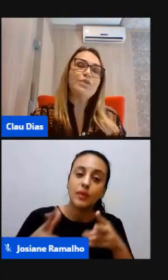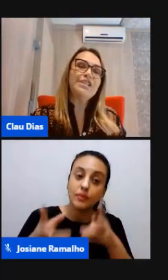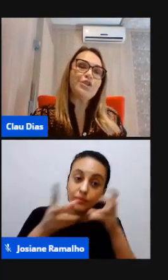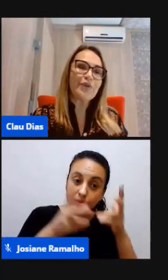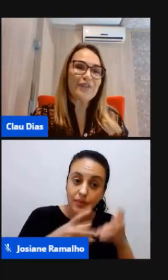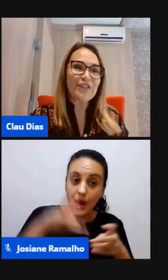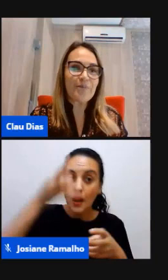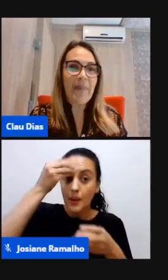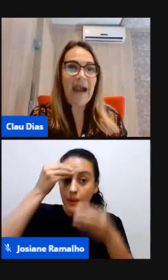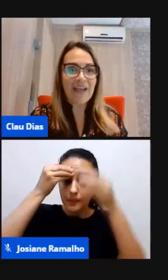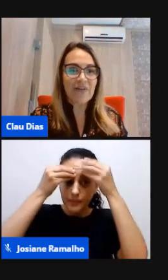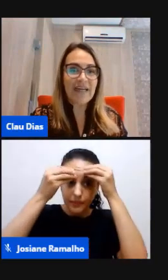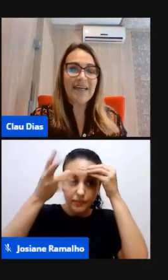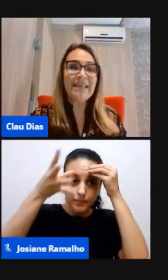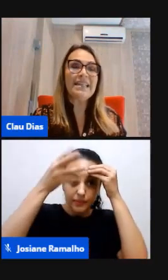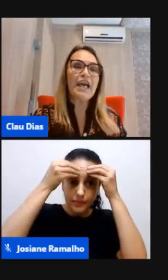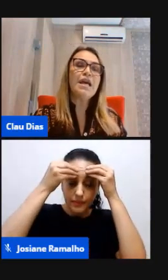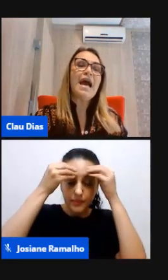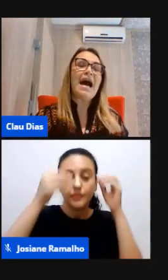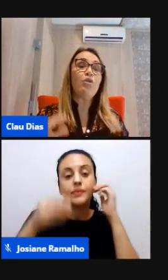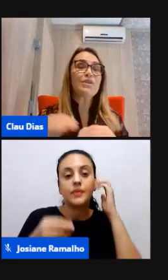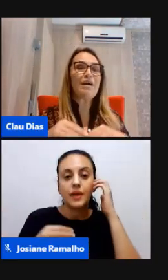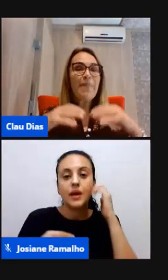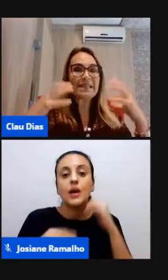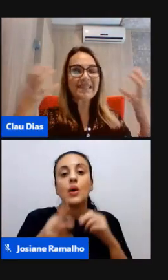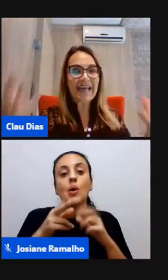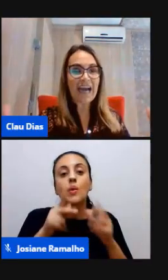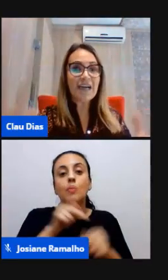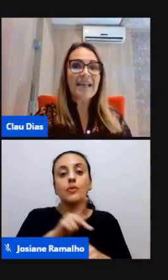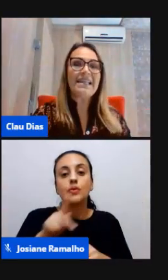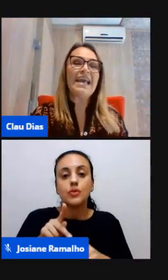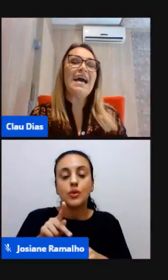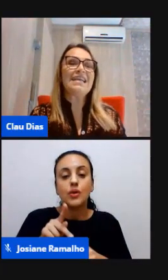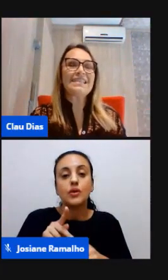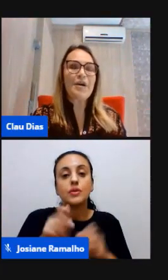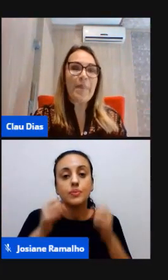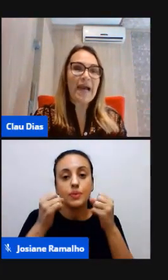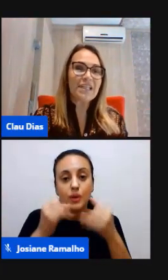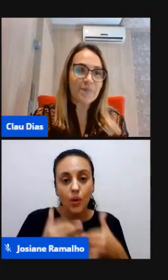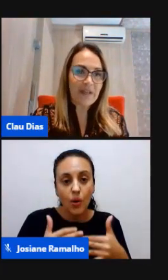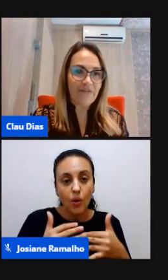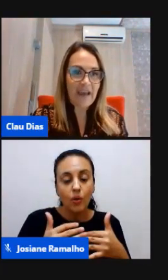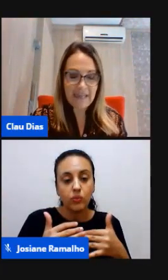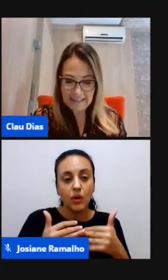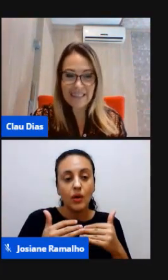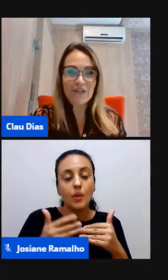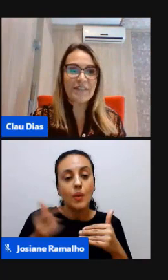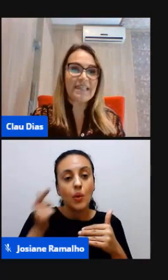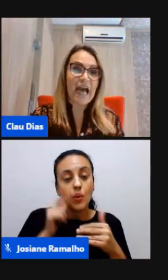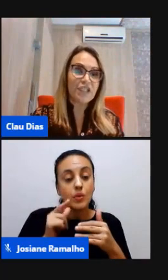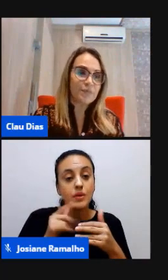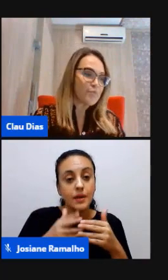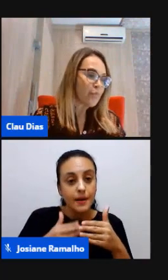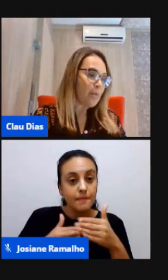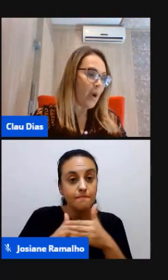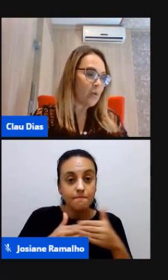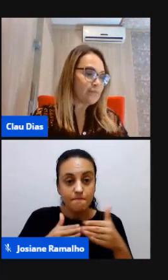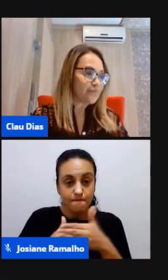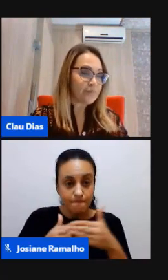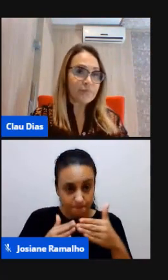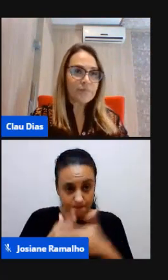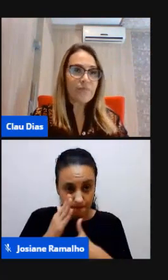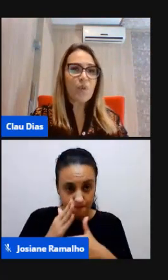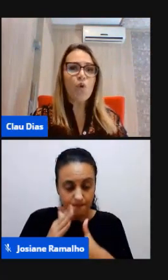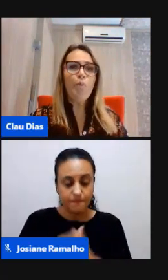auxiliá-la, como disse o professor Michael Young, né, a ultrapassar, né, as camadas periféricas da sociedade.